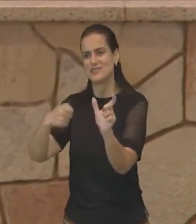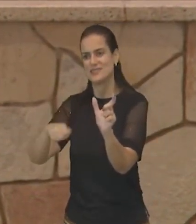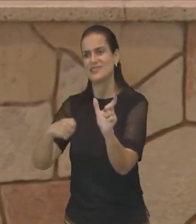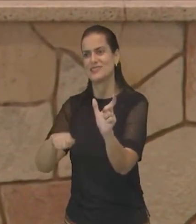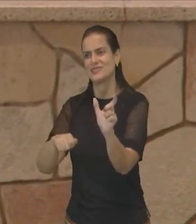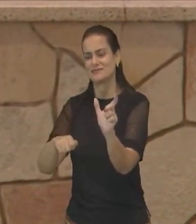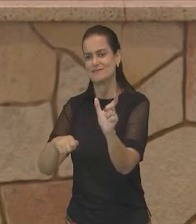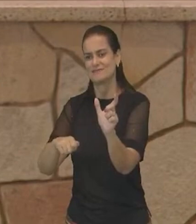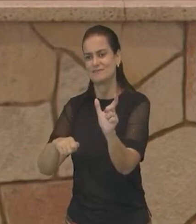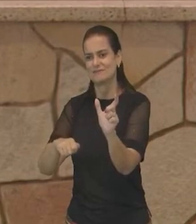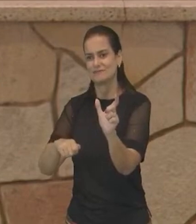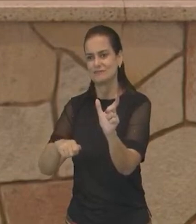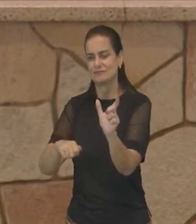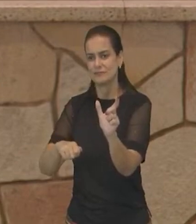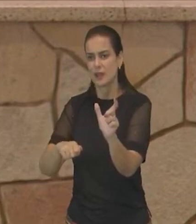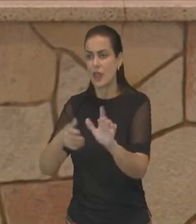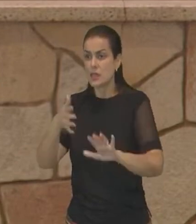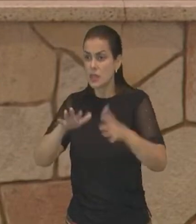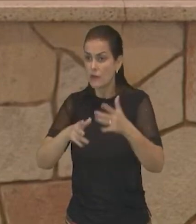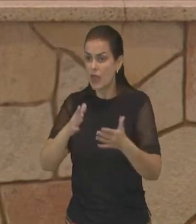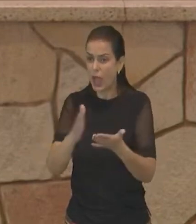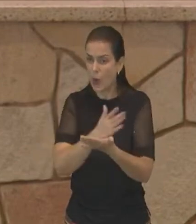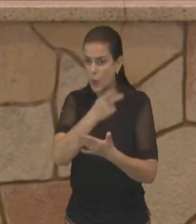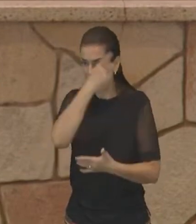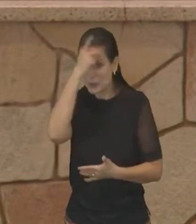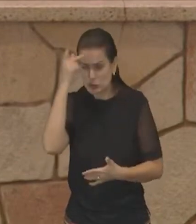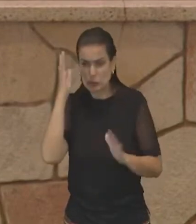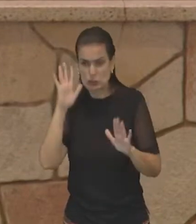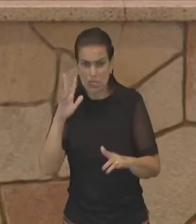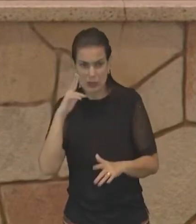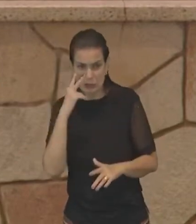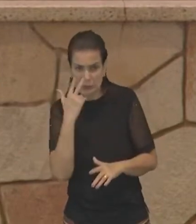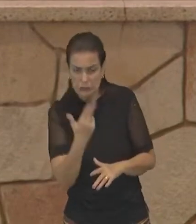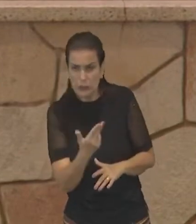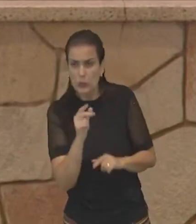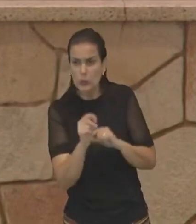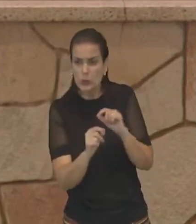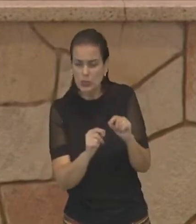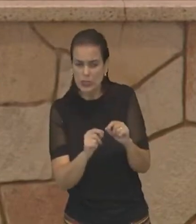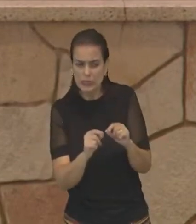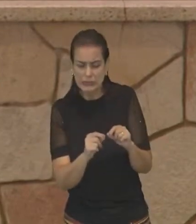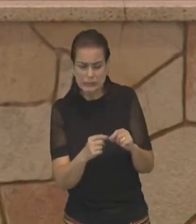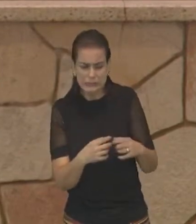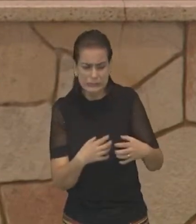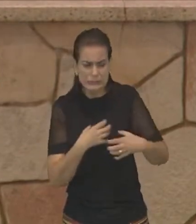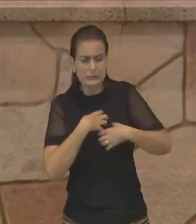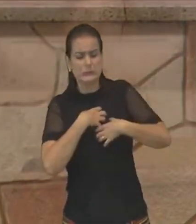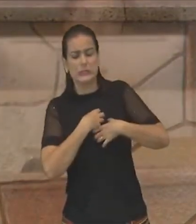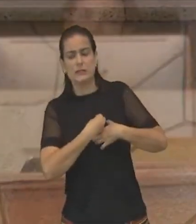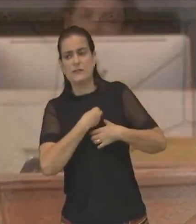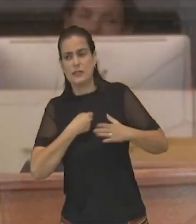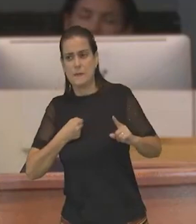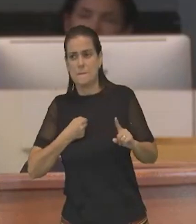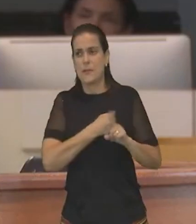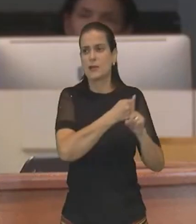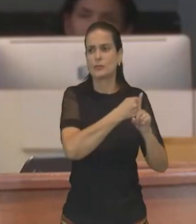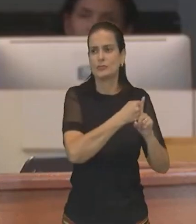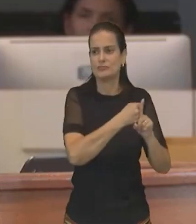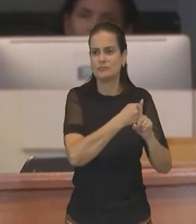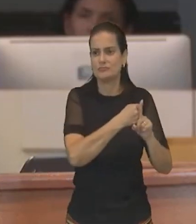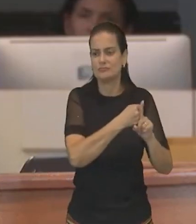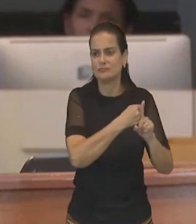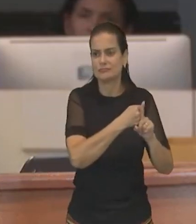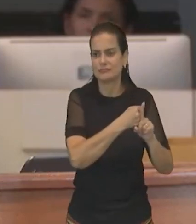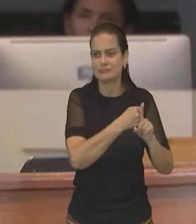tópico, palavras que talvez alguns já tenham ouvido aqui, tenha marcado a sua vida até hoje, está aí no seu ouvido, no